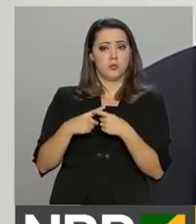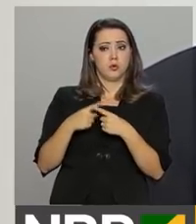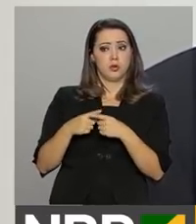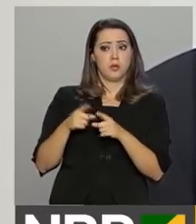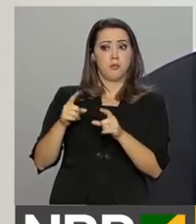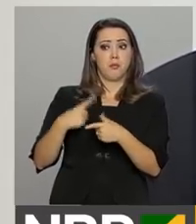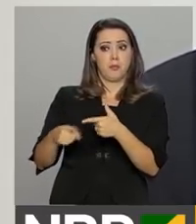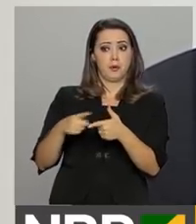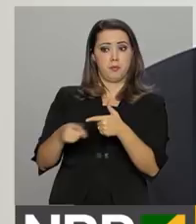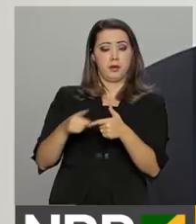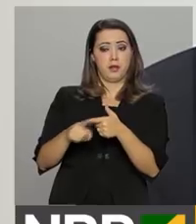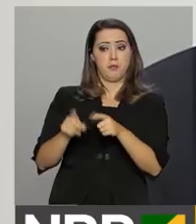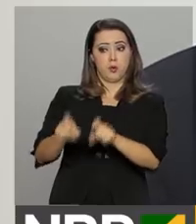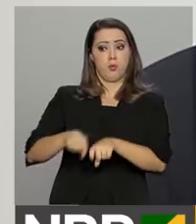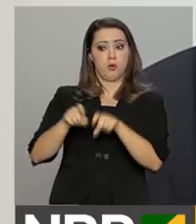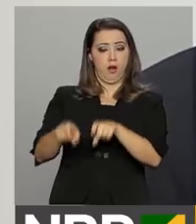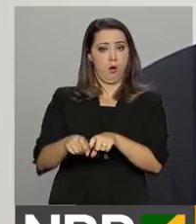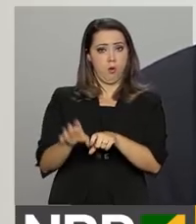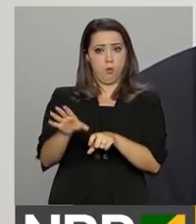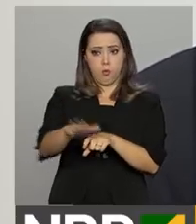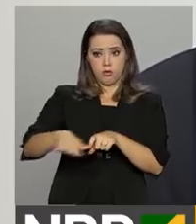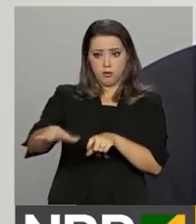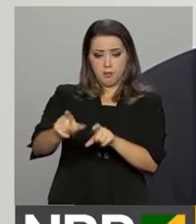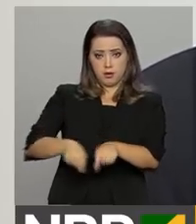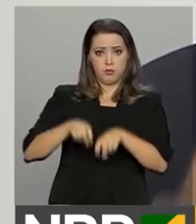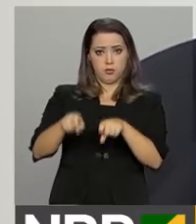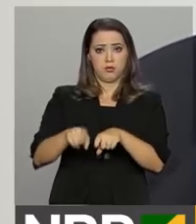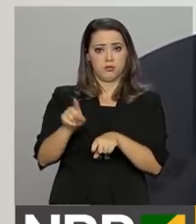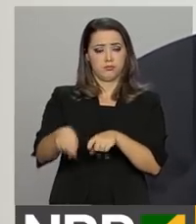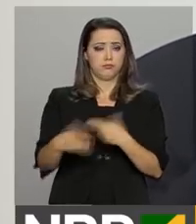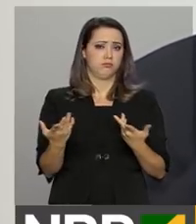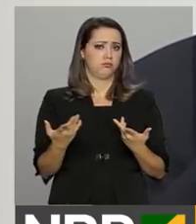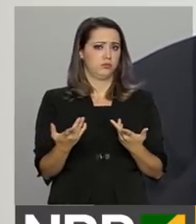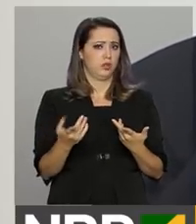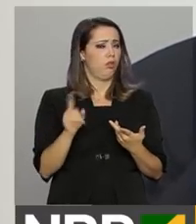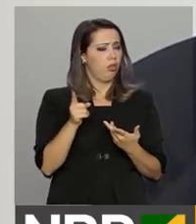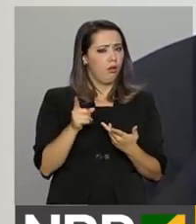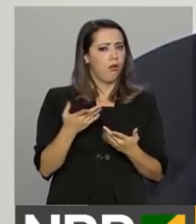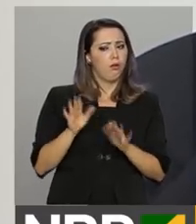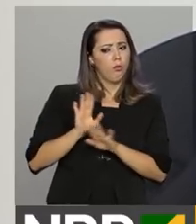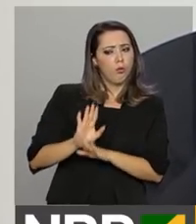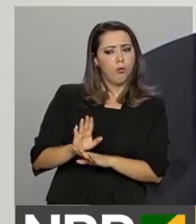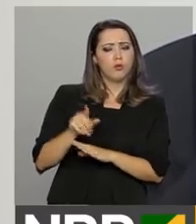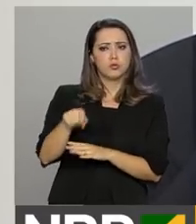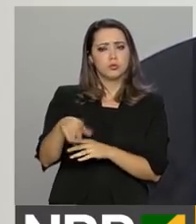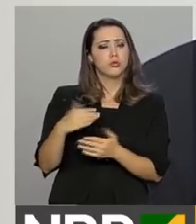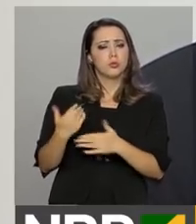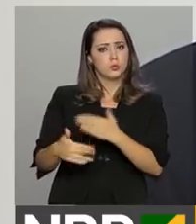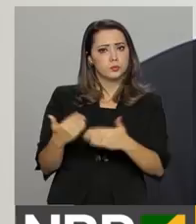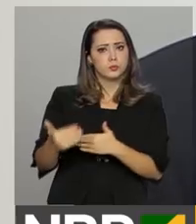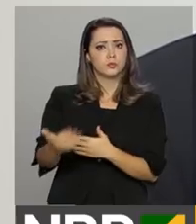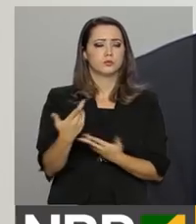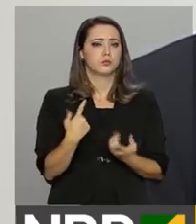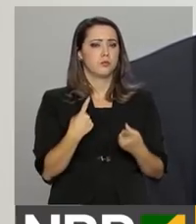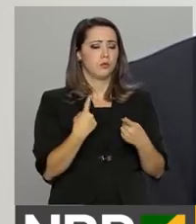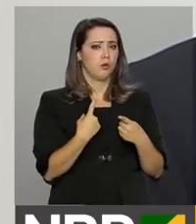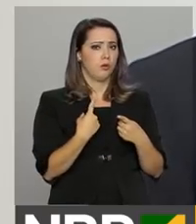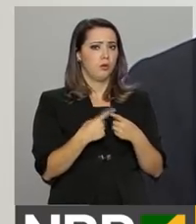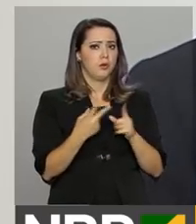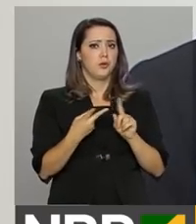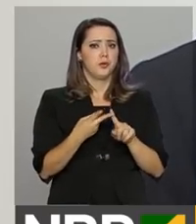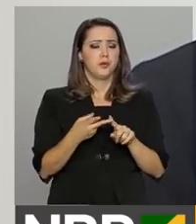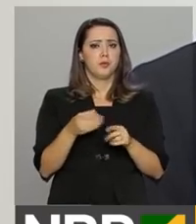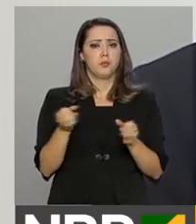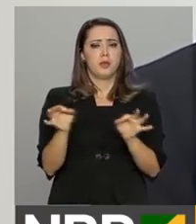é falso estão fora bom eu não volto a previdência porque é ela elimina o benefício de prestação